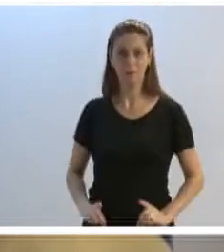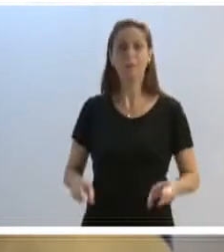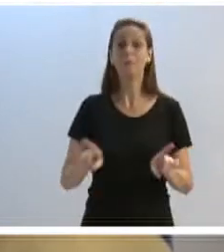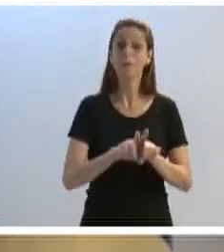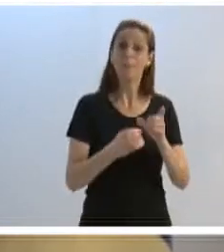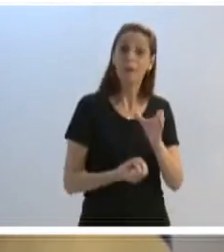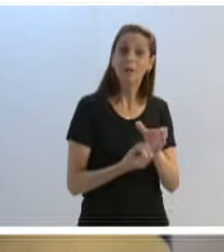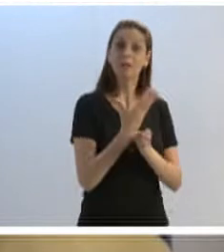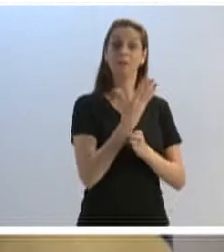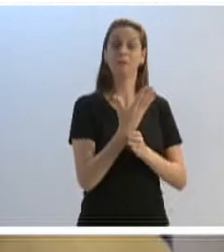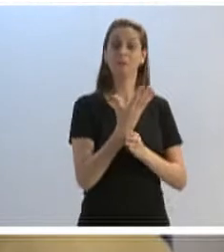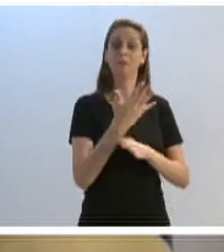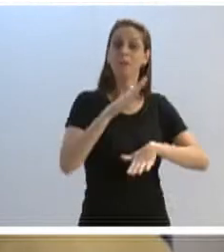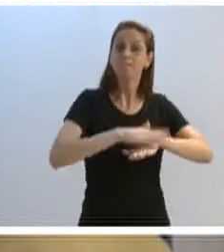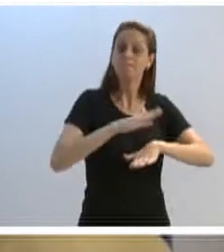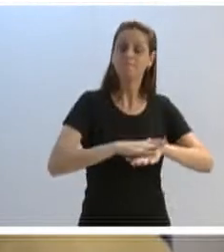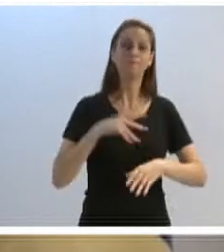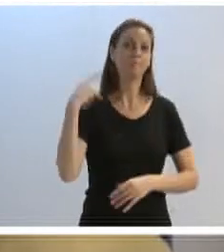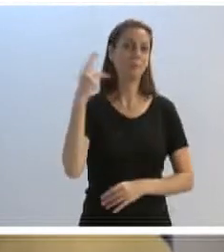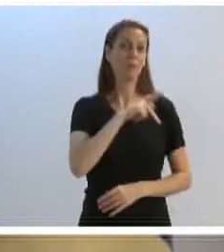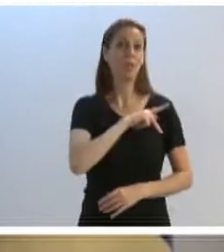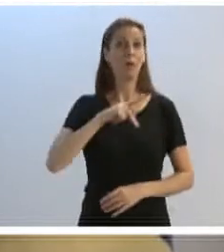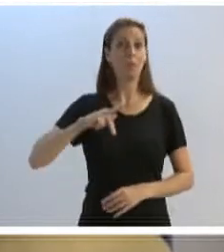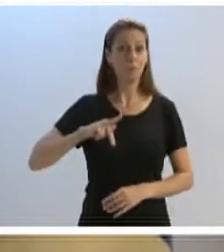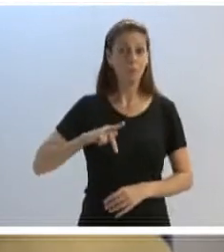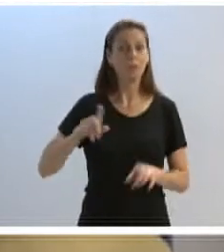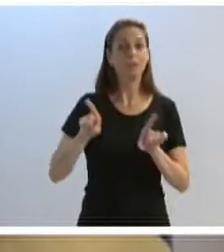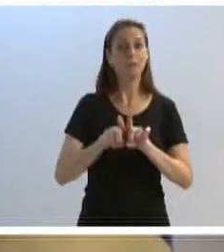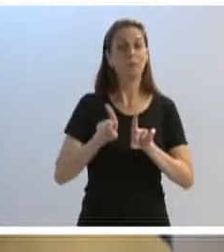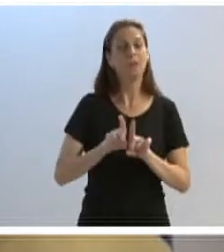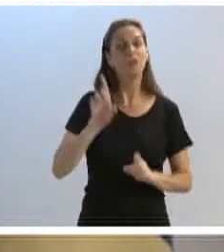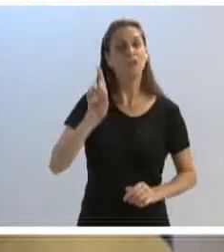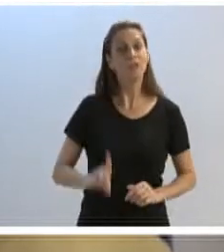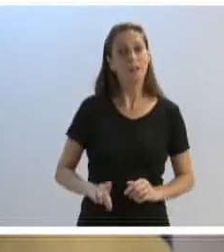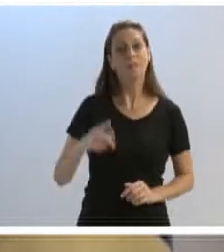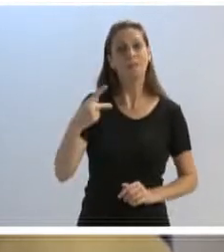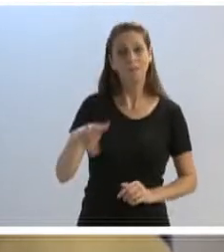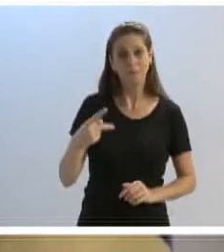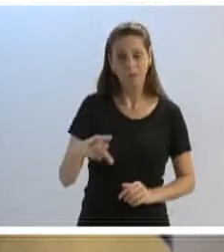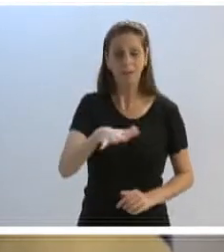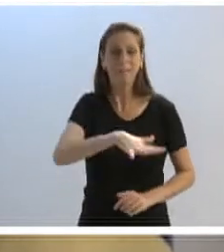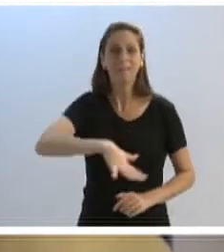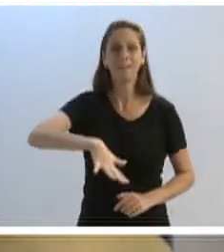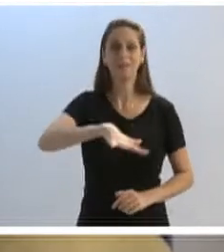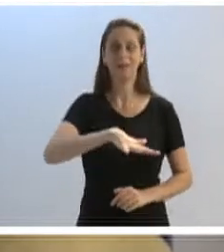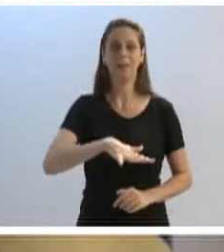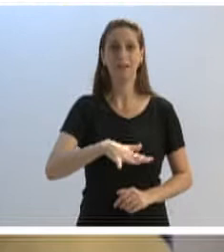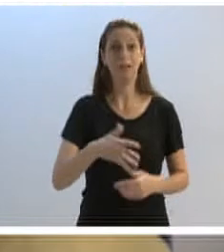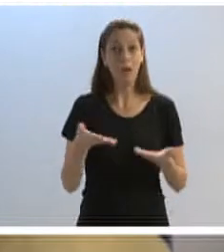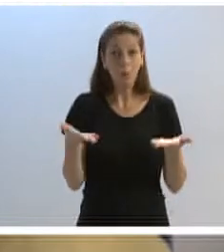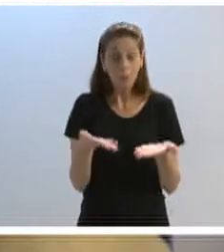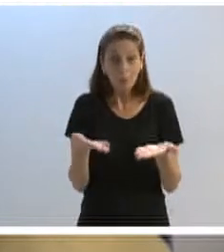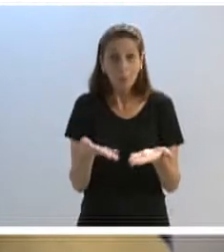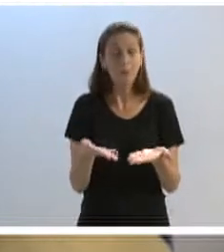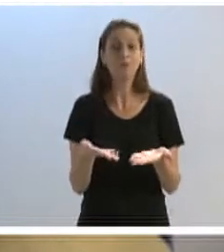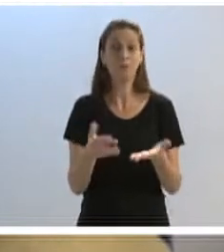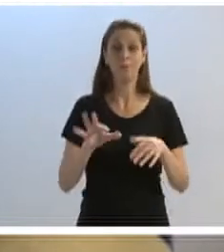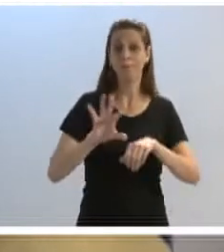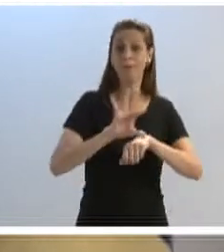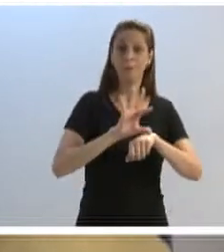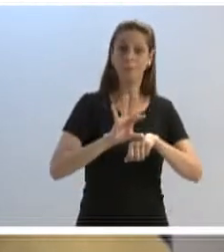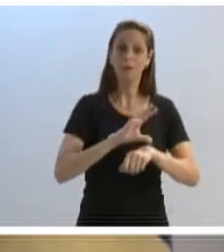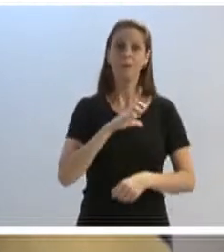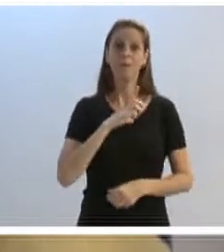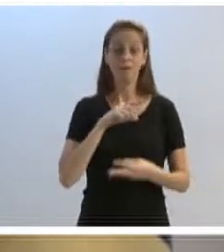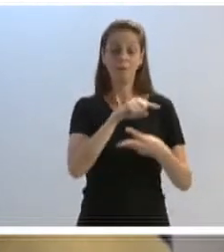implementação e a aplicação de políticas públicas e direitos conquistados por tal segmento. Atualmente, o CONPED possui